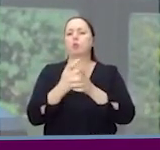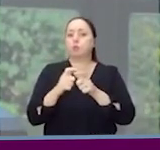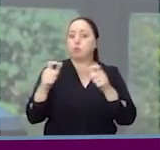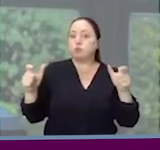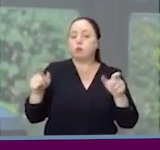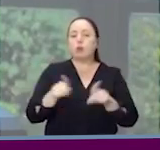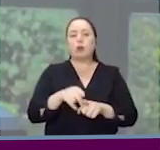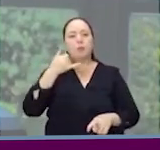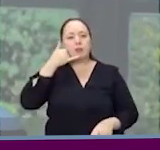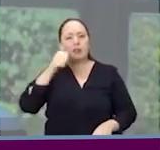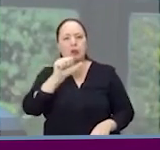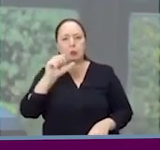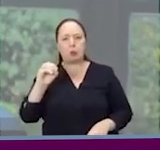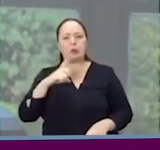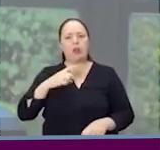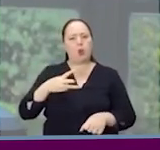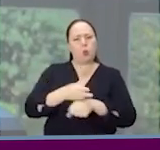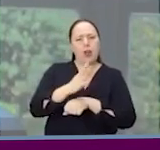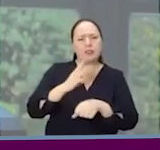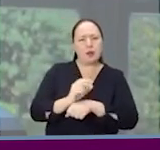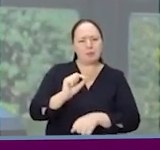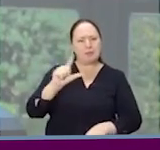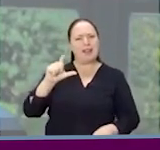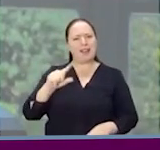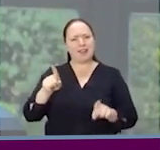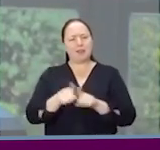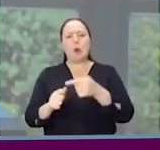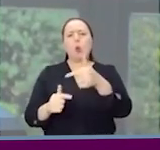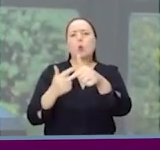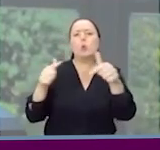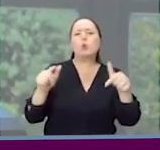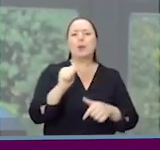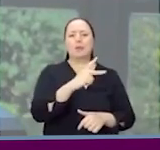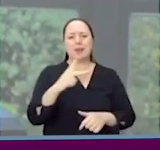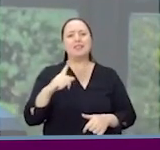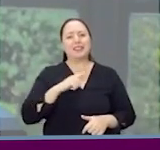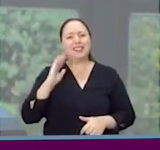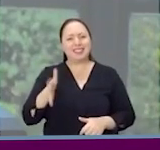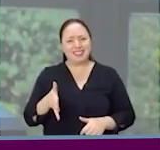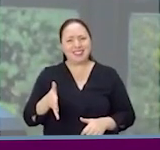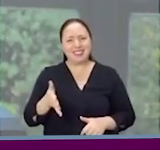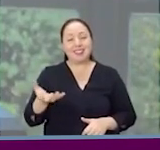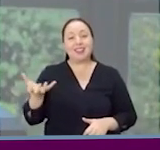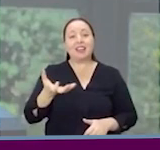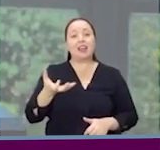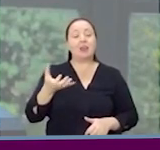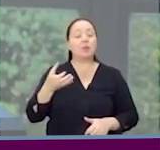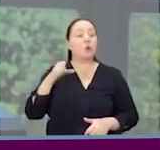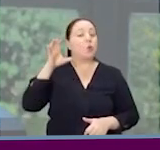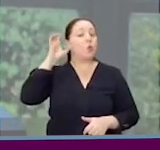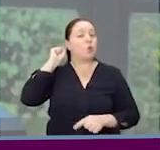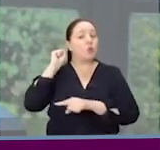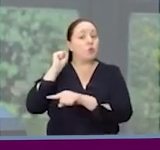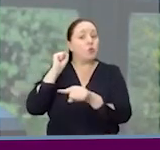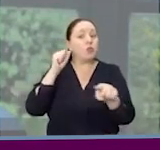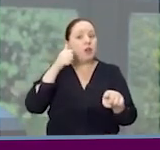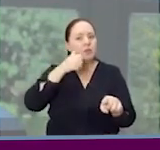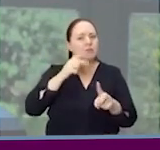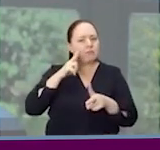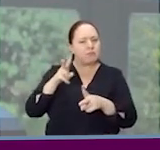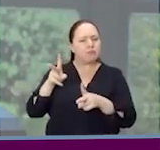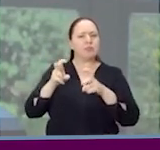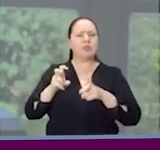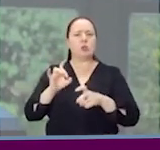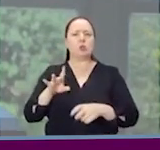denúncias. O nosso 180 está em WhatsApp, Telegram, em outros aplicativos. Nós queremos ouvir todas